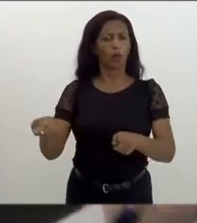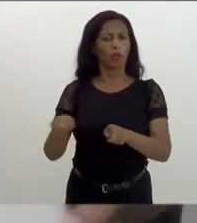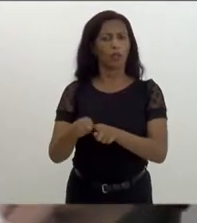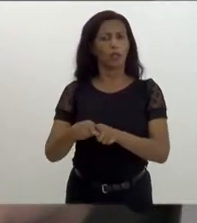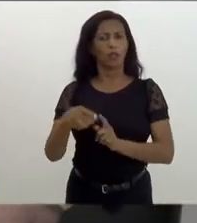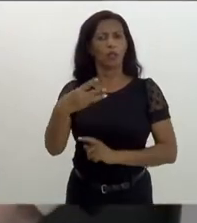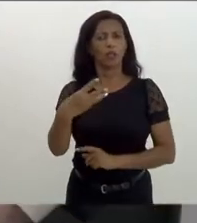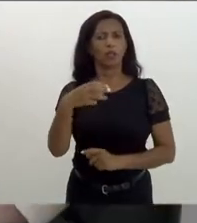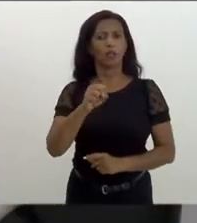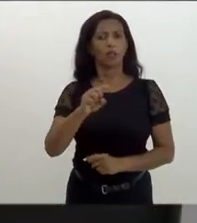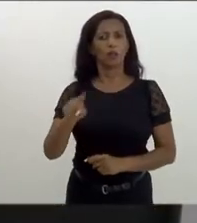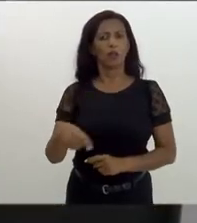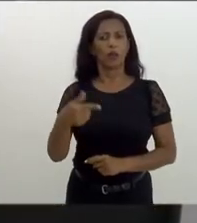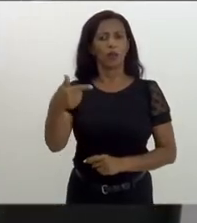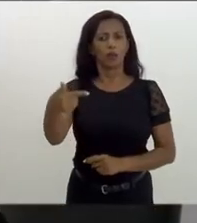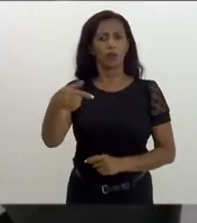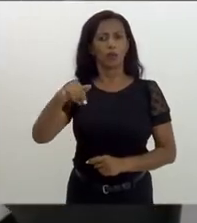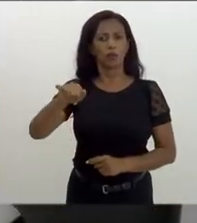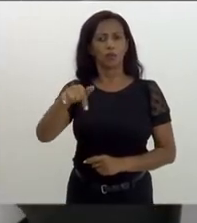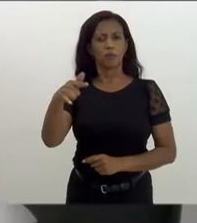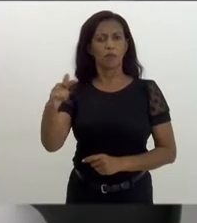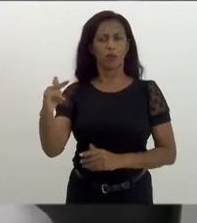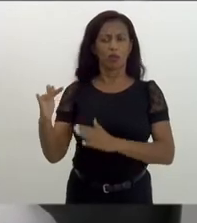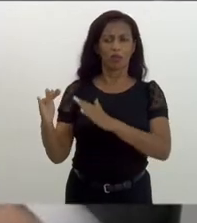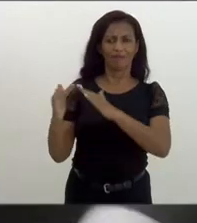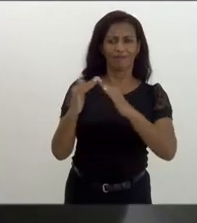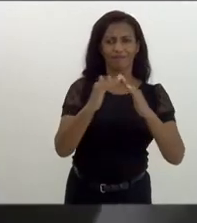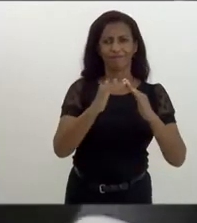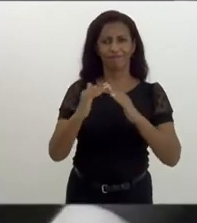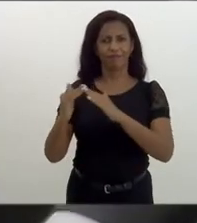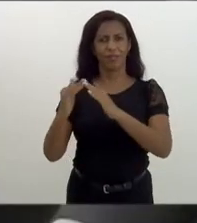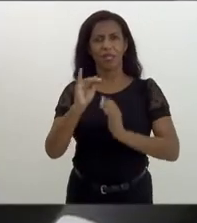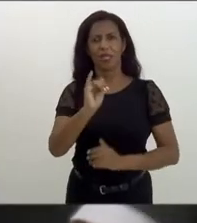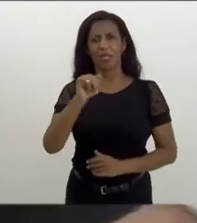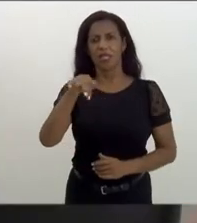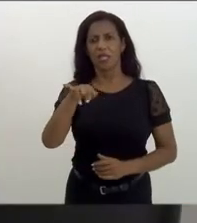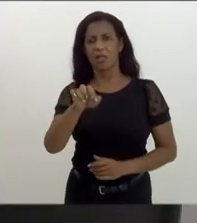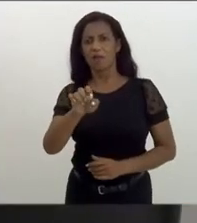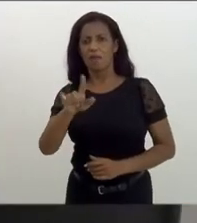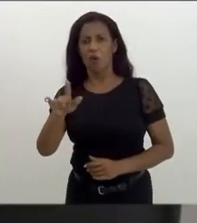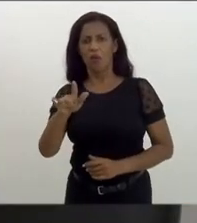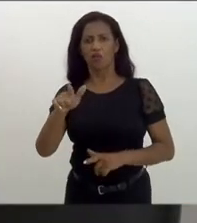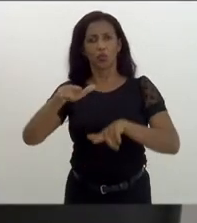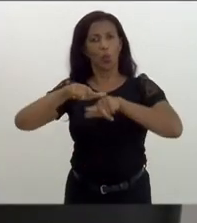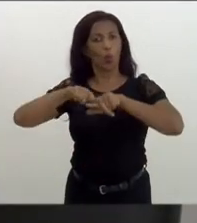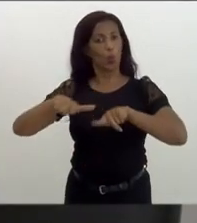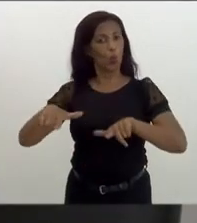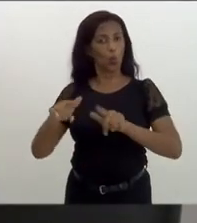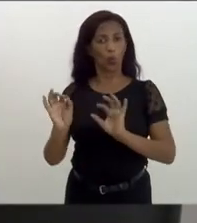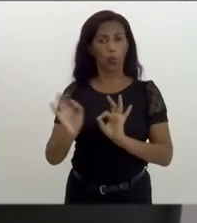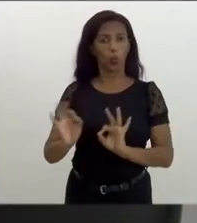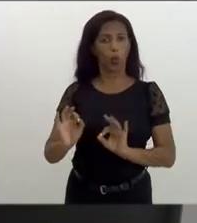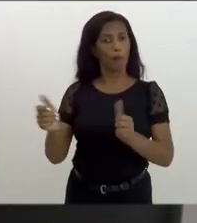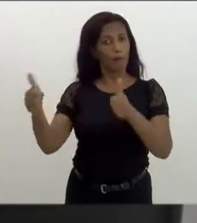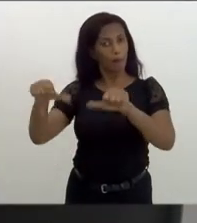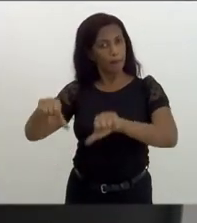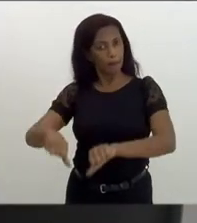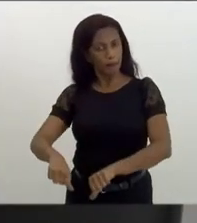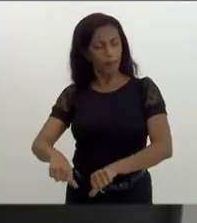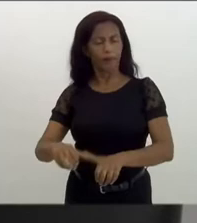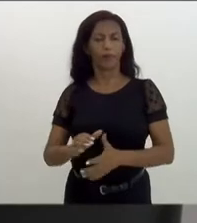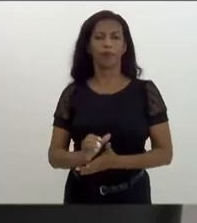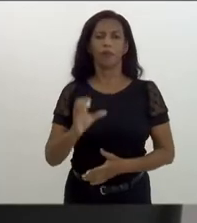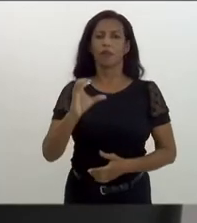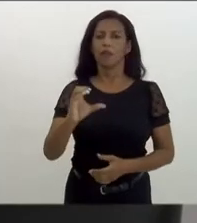também 38,2 milhões em imóveis atualmente sem qualquer uso para piorar